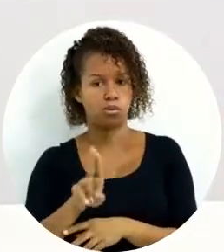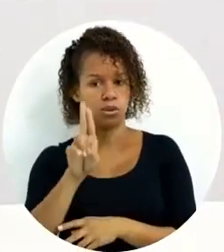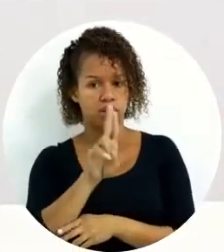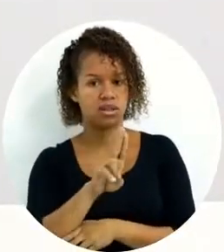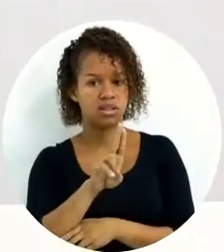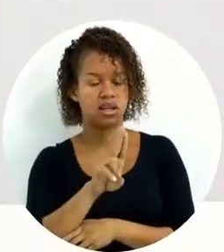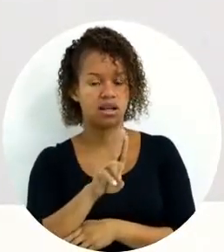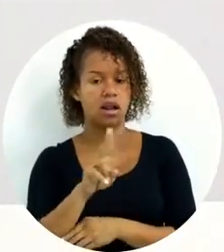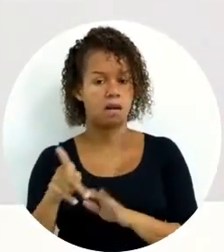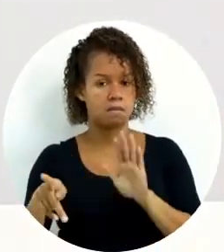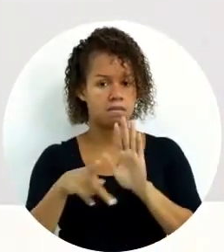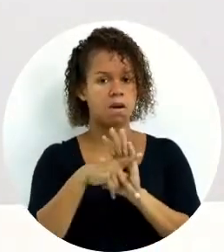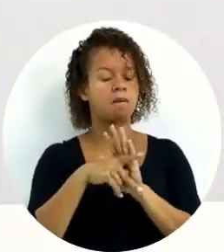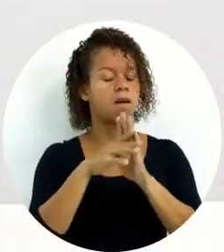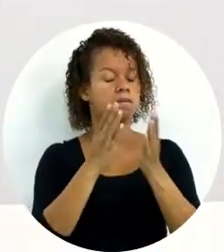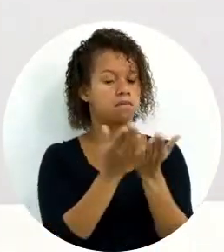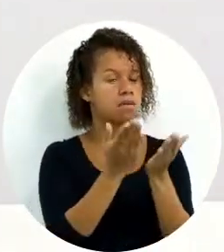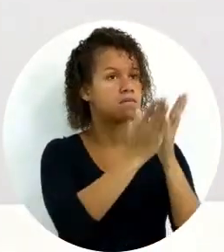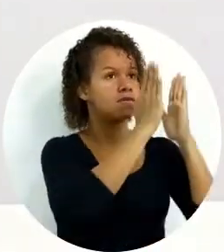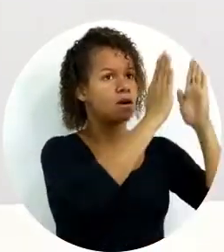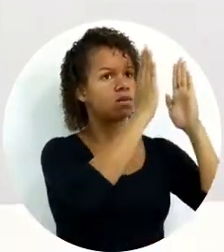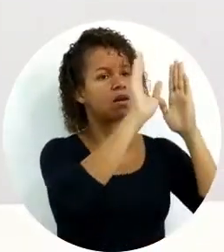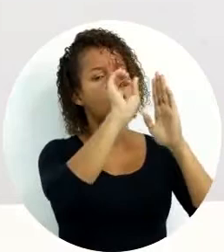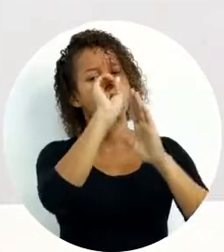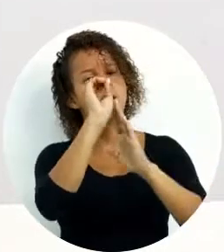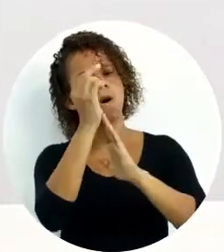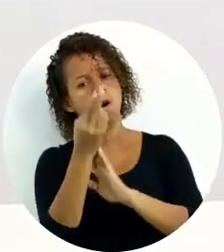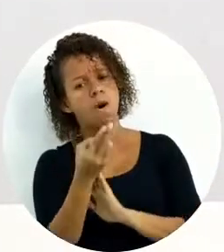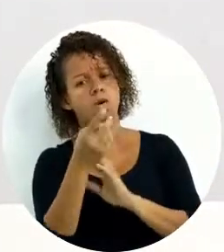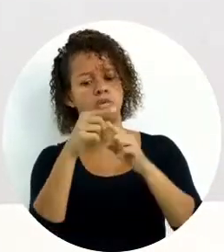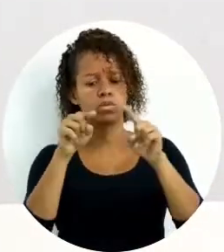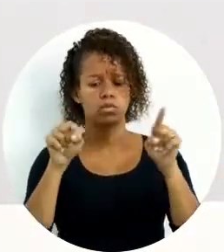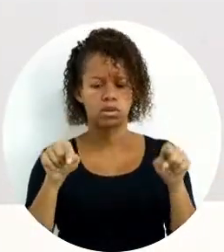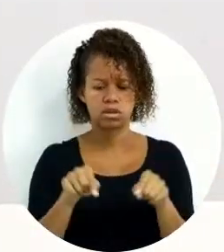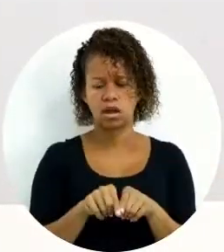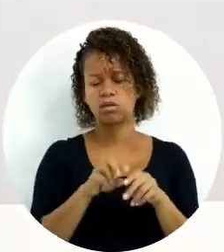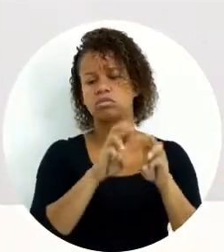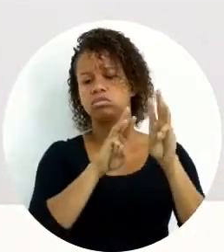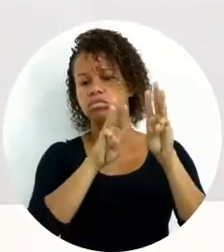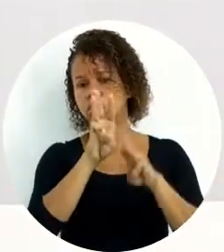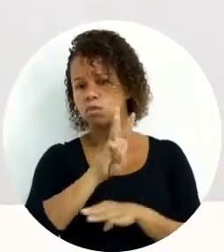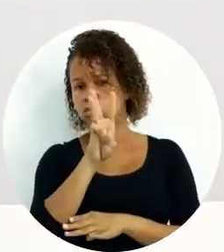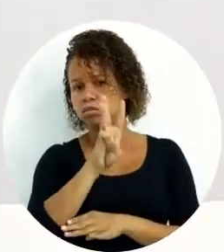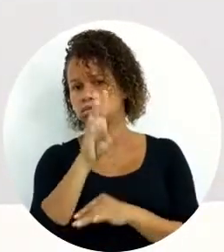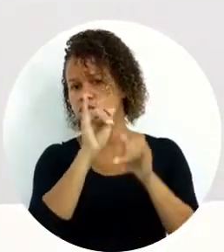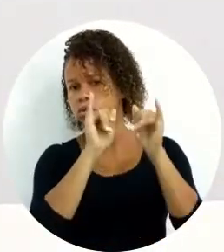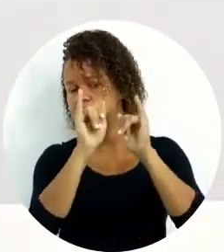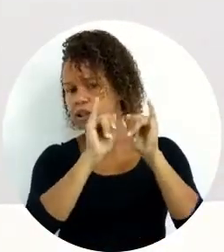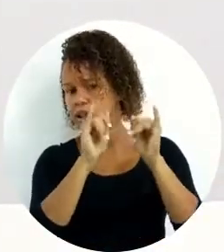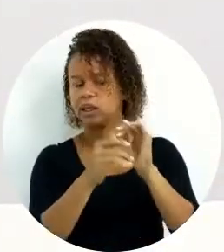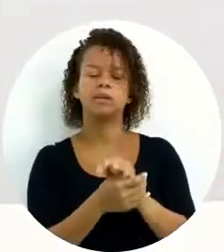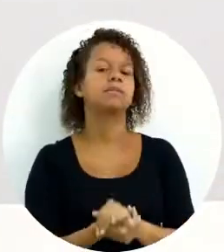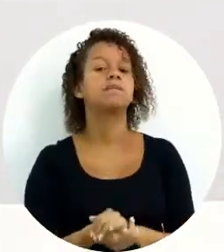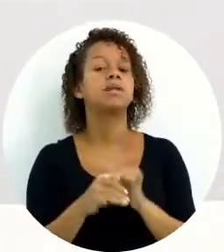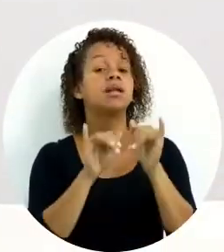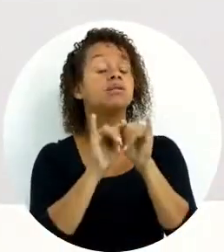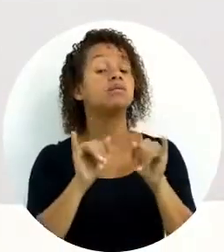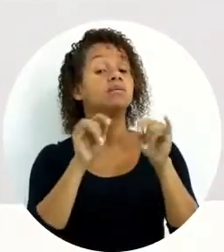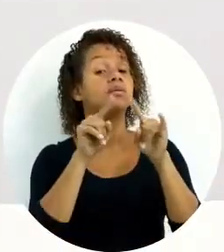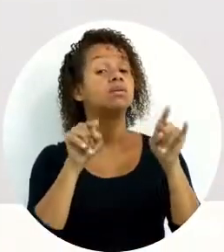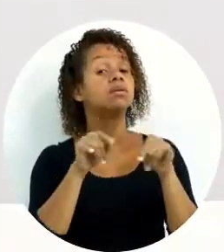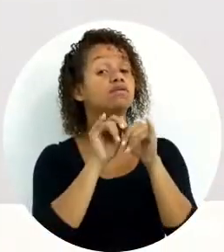utilizadas na própria biblioteca ou no universo, no ambiente web. Então, esses sistemas de recuperação de informação, a gente